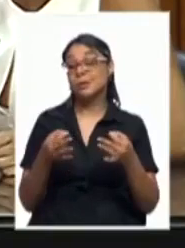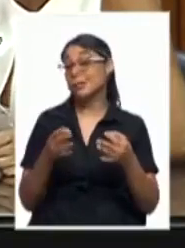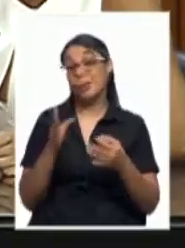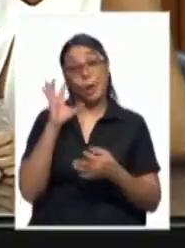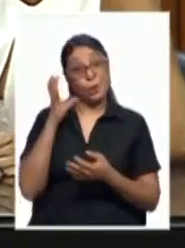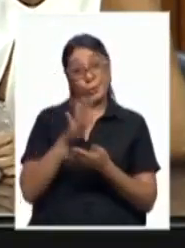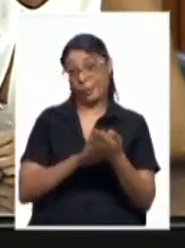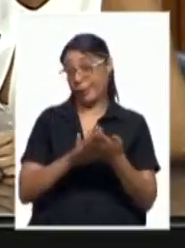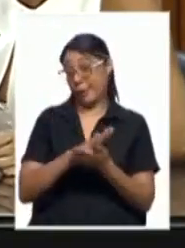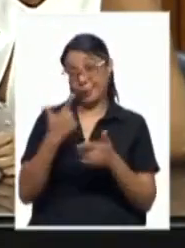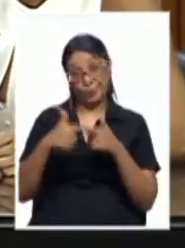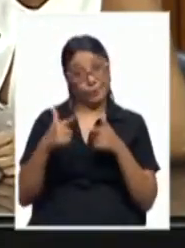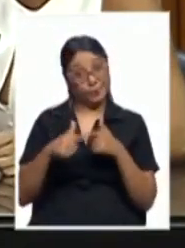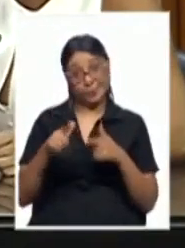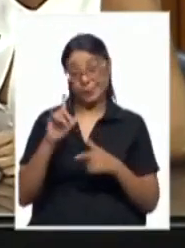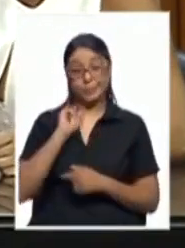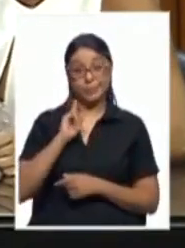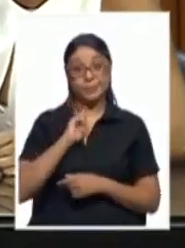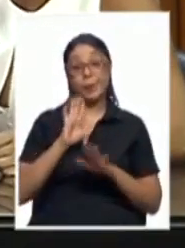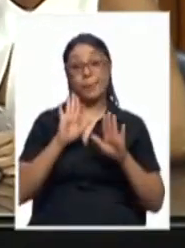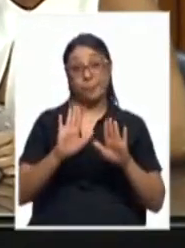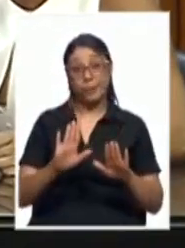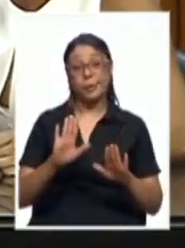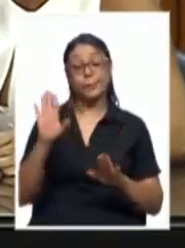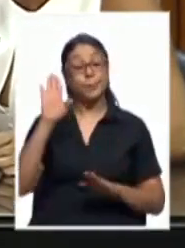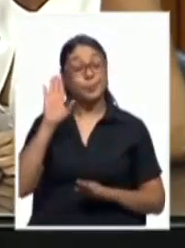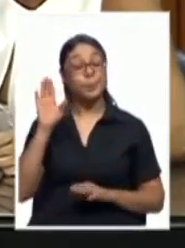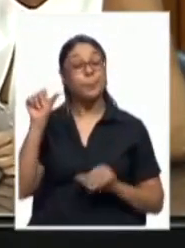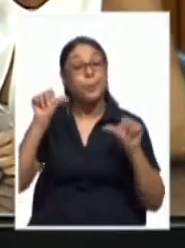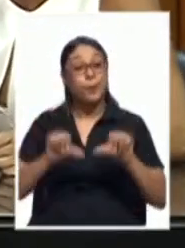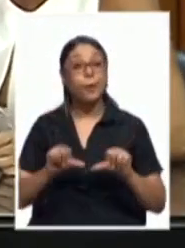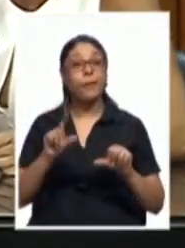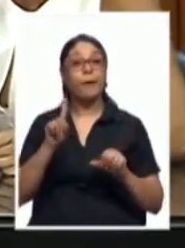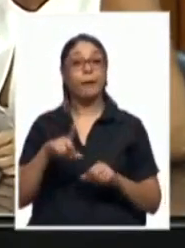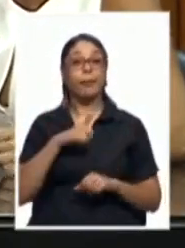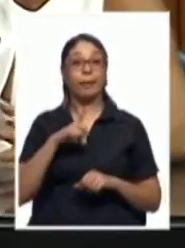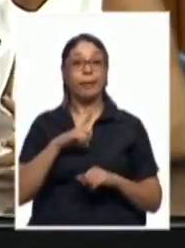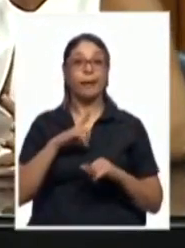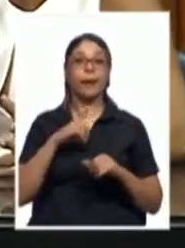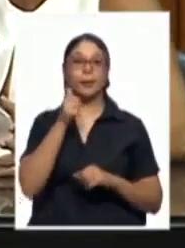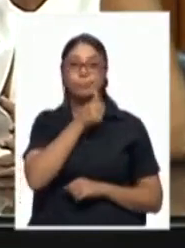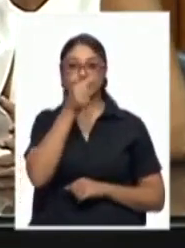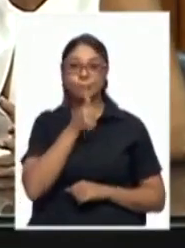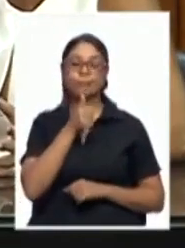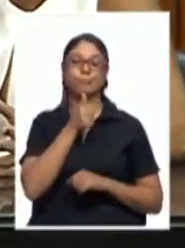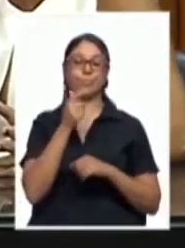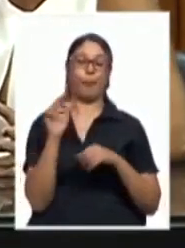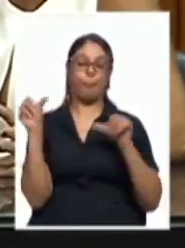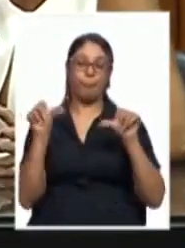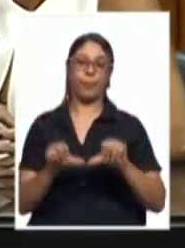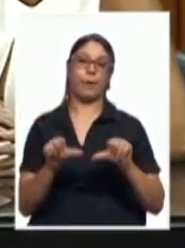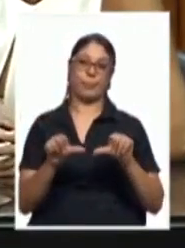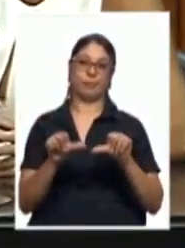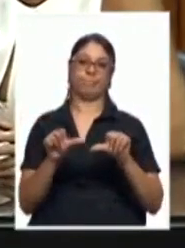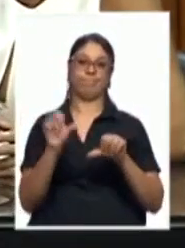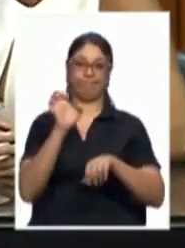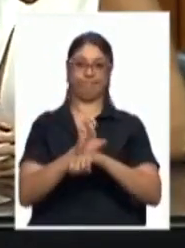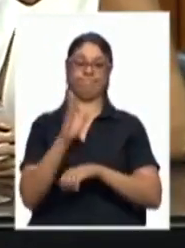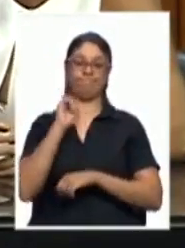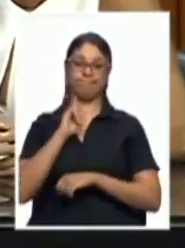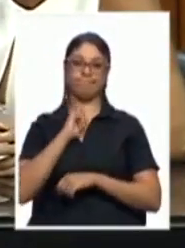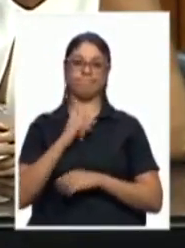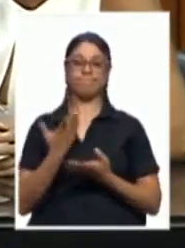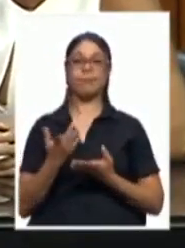Minas Gerais, impõe um sacrifício muito grande no nosso Estado. Essa não é a saída, e certamente